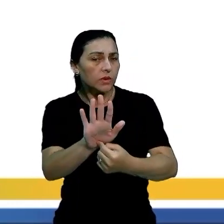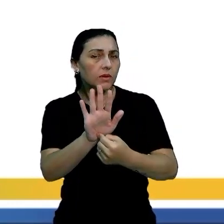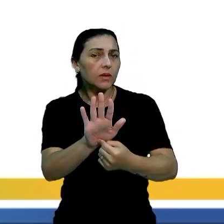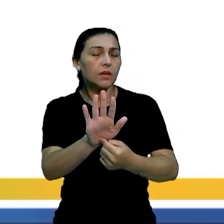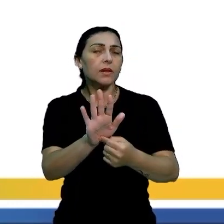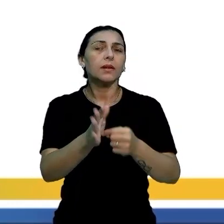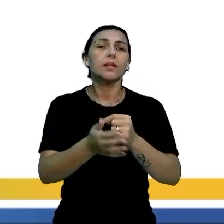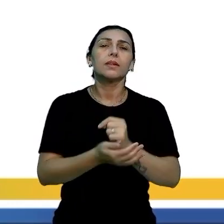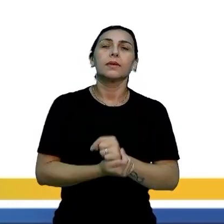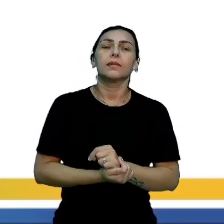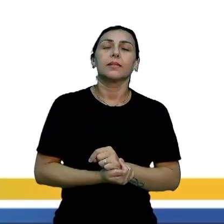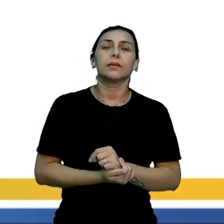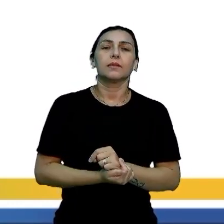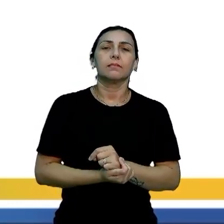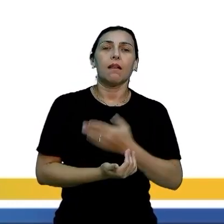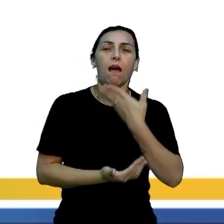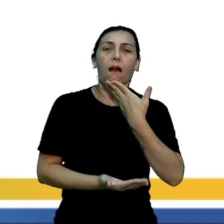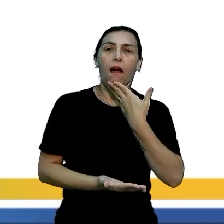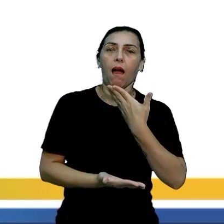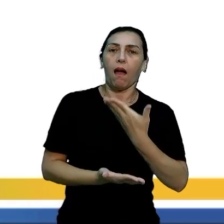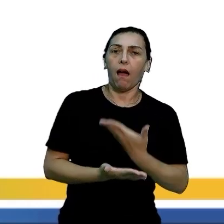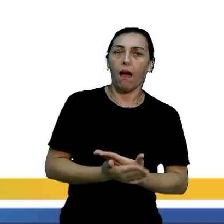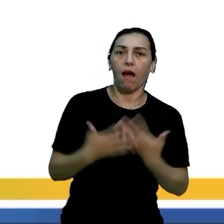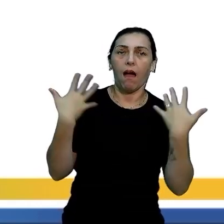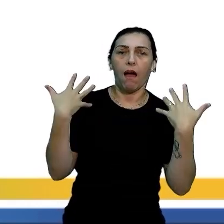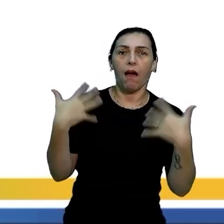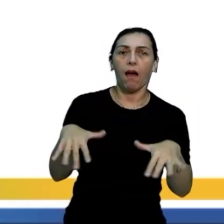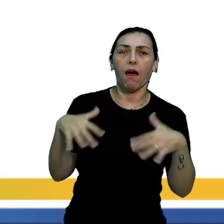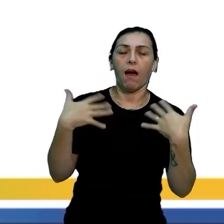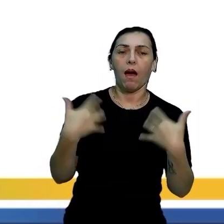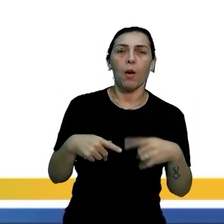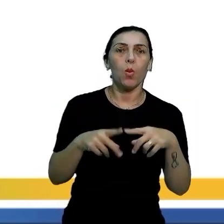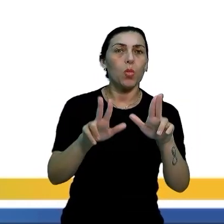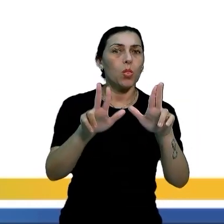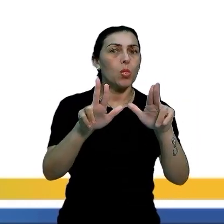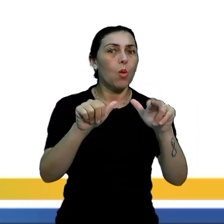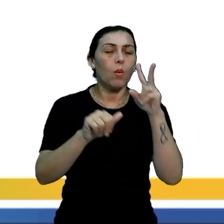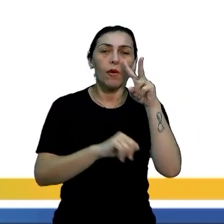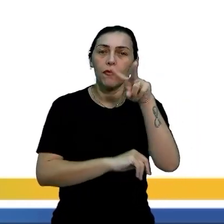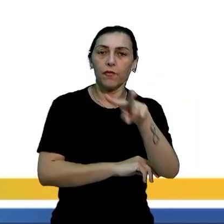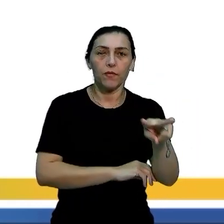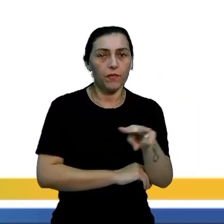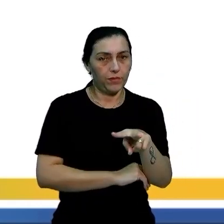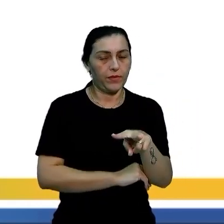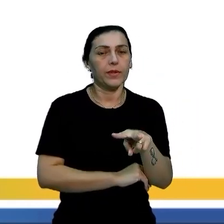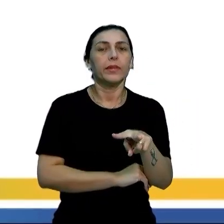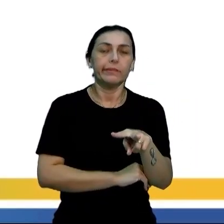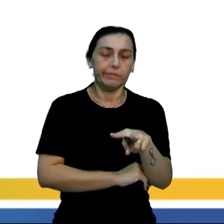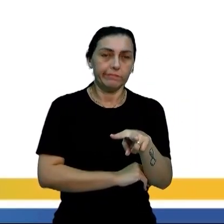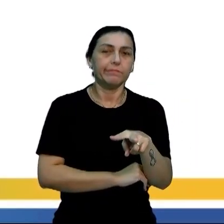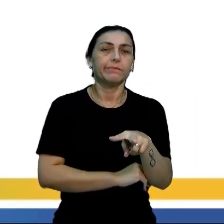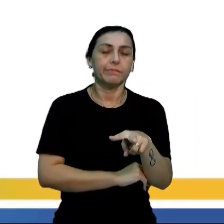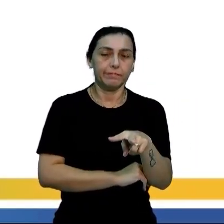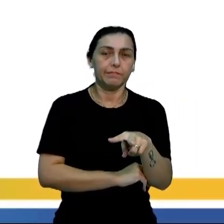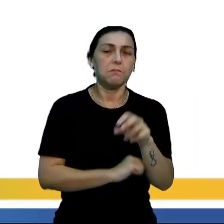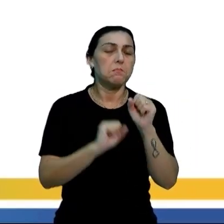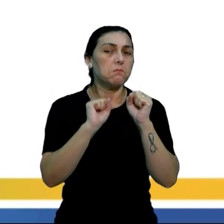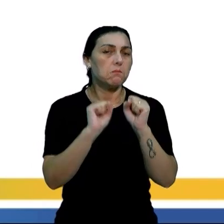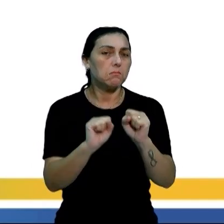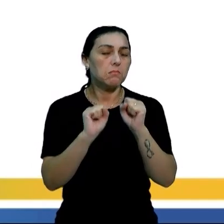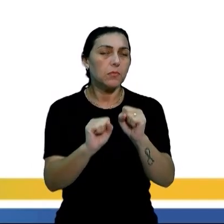que abismados, achando interessante, porque é uma coisa que eles nunca viram na vida. Então, de certa forma, a gente